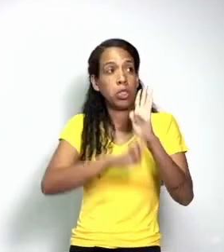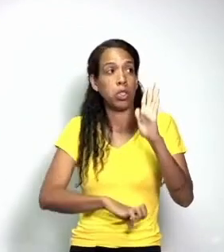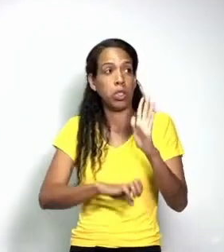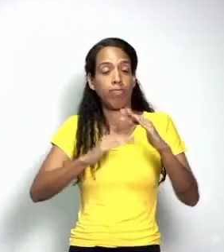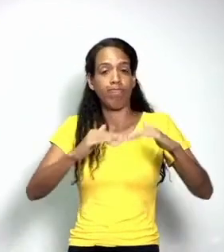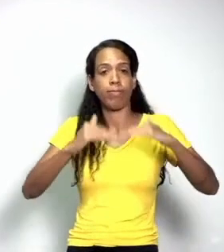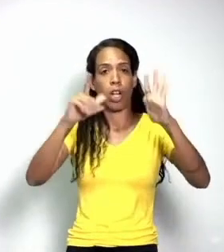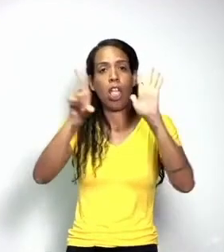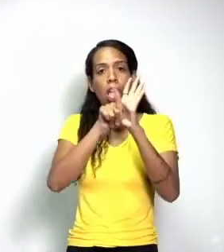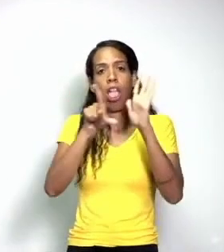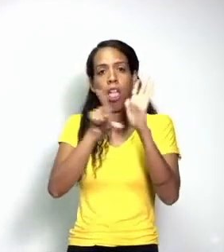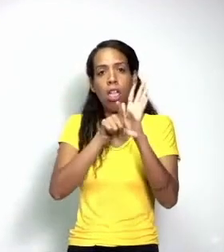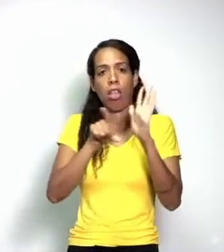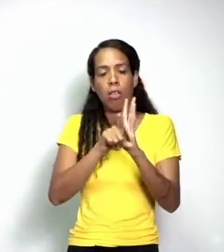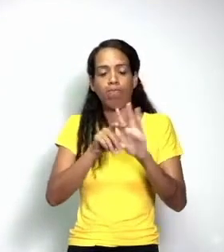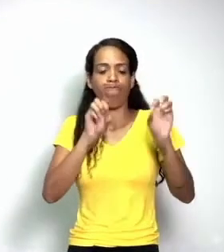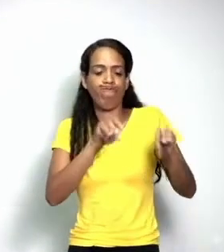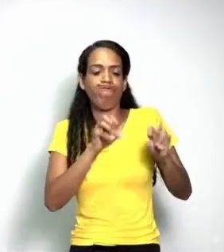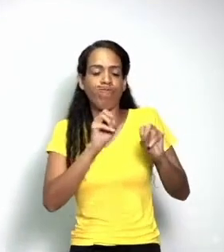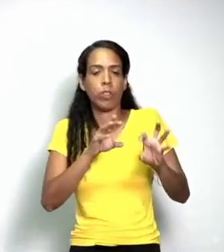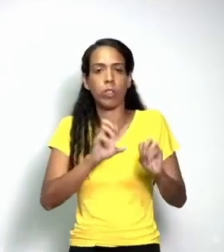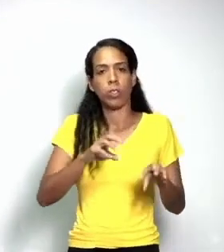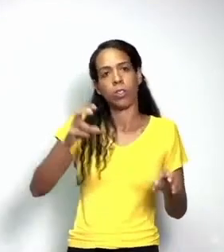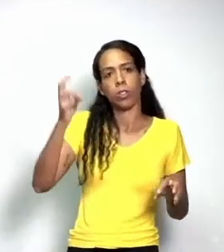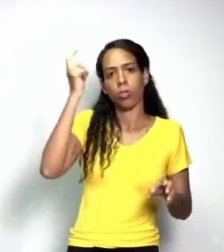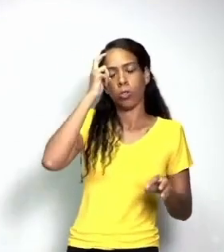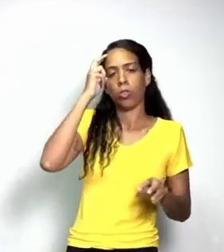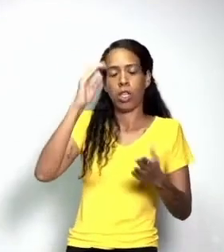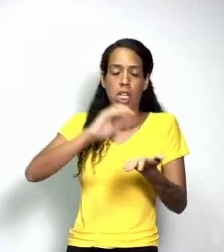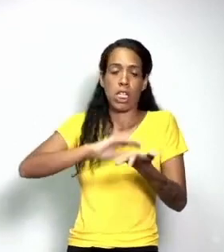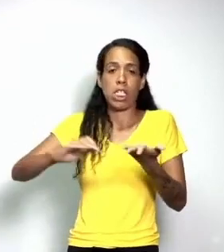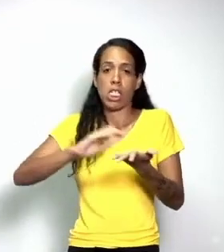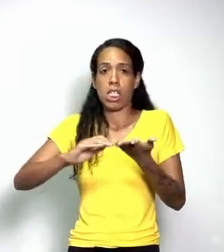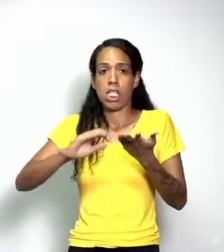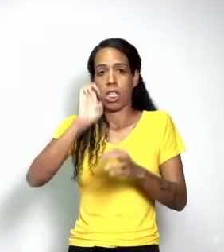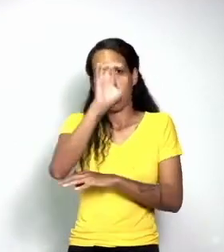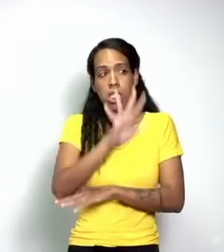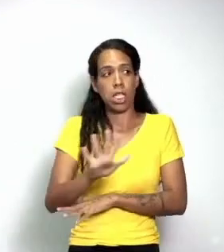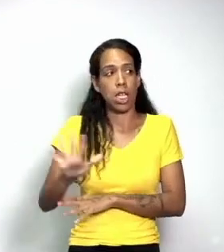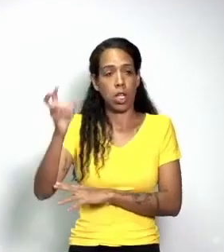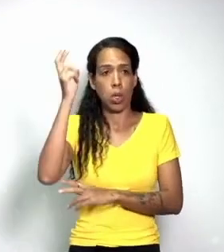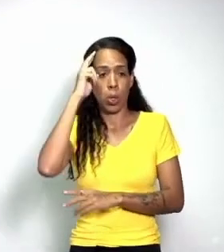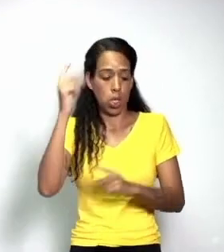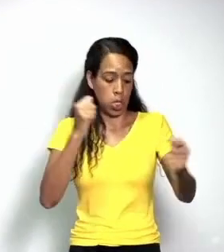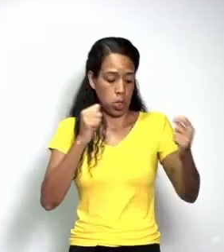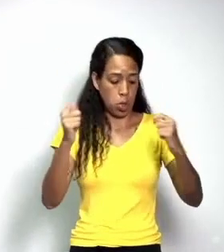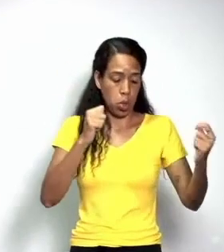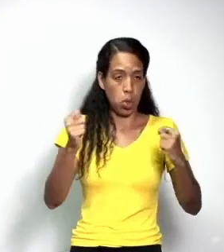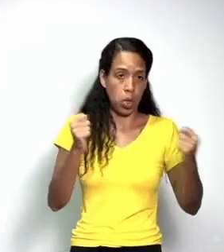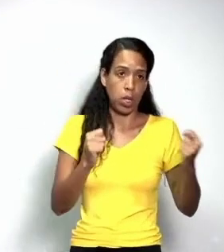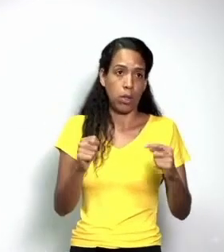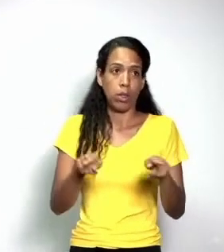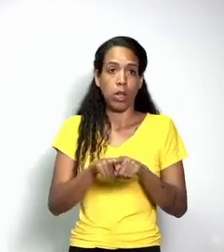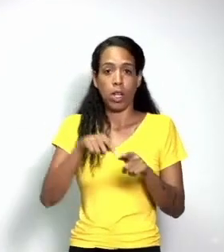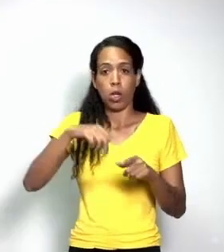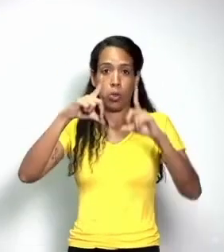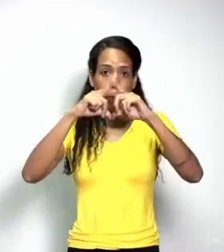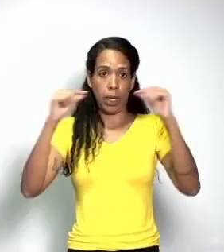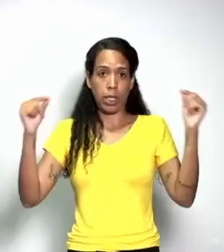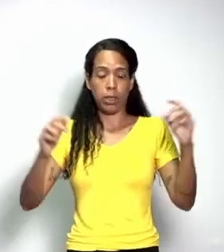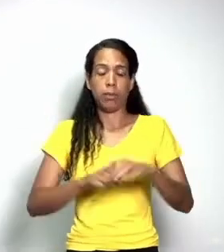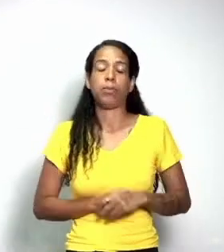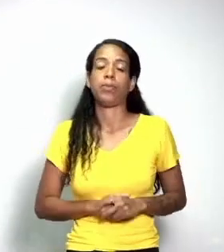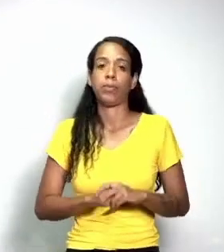através da Lei de Incentivo à Cultura, a LICDF, da Secretaria de Estado de Cultura e Economia Criativa do Distrito